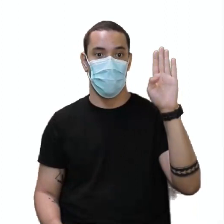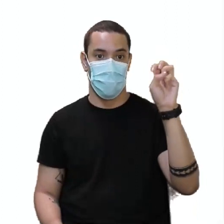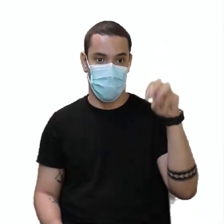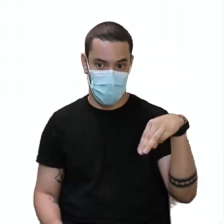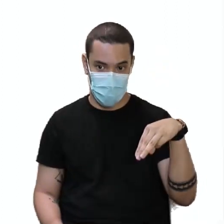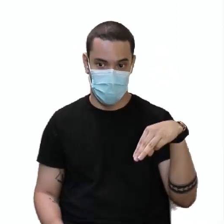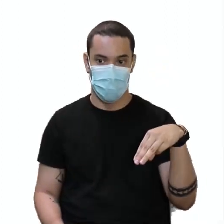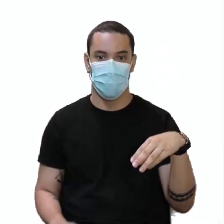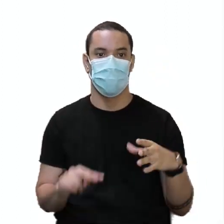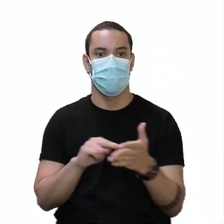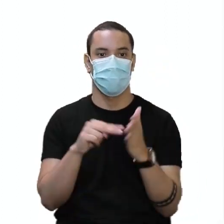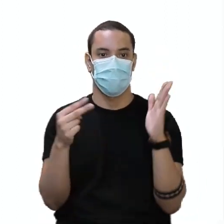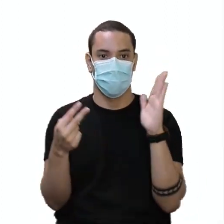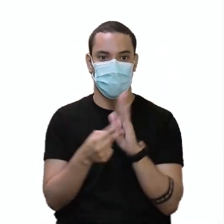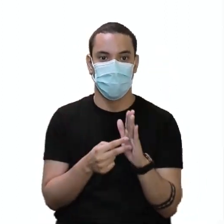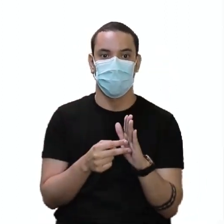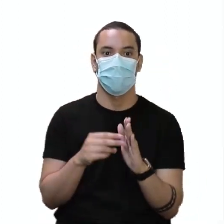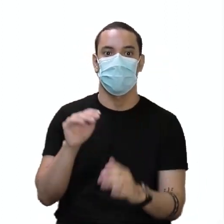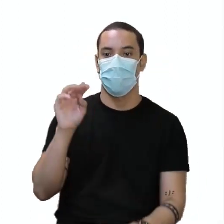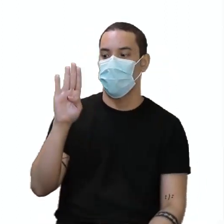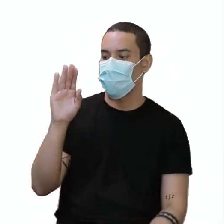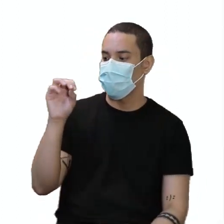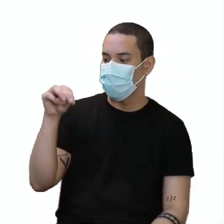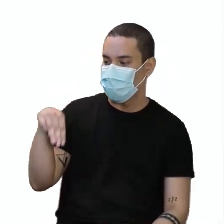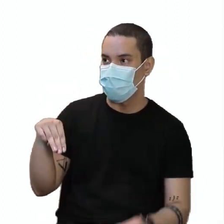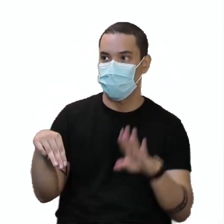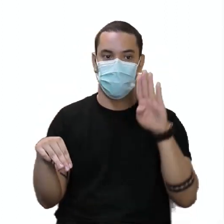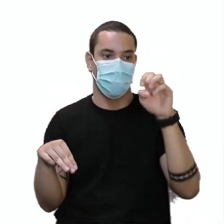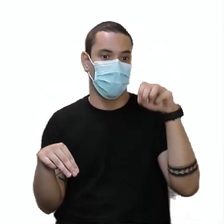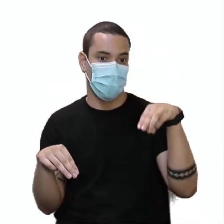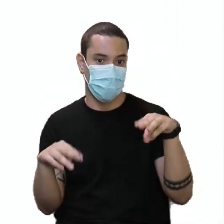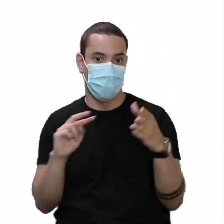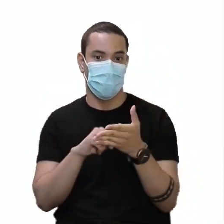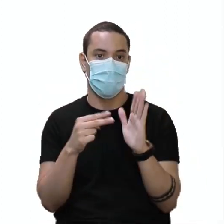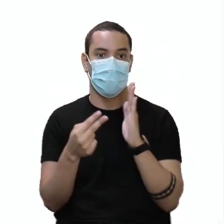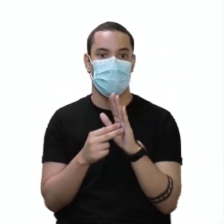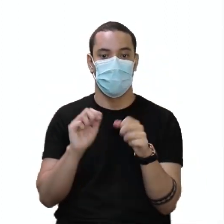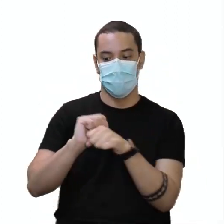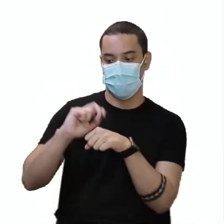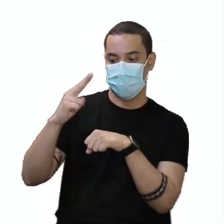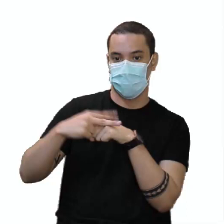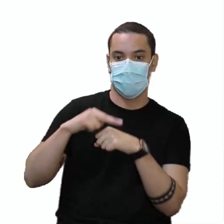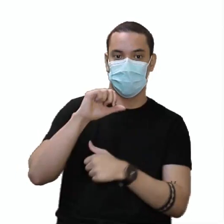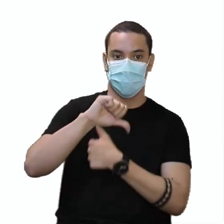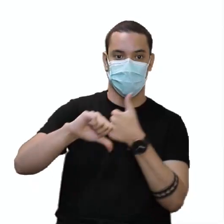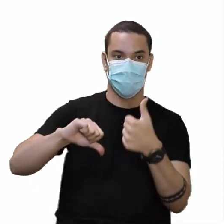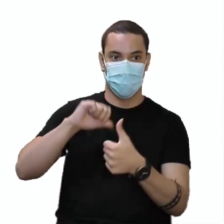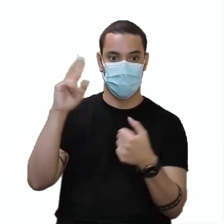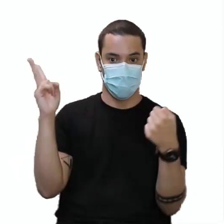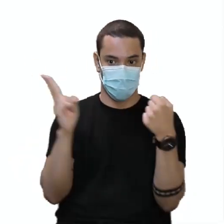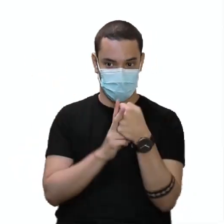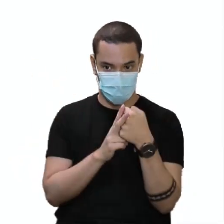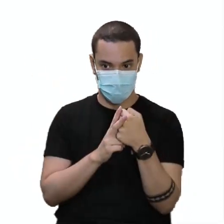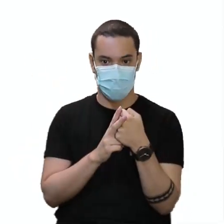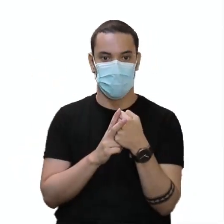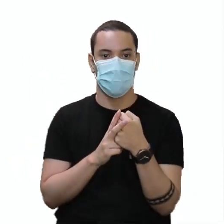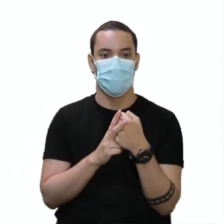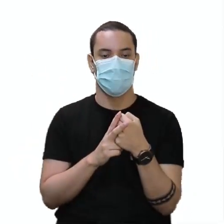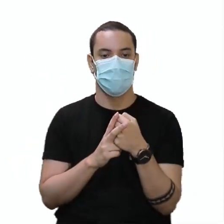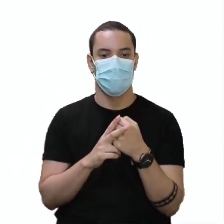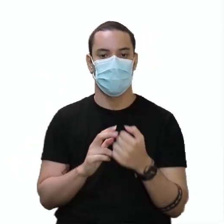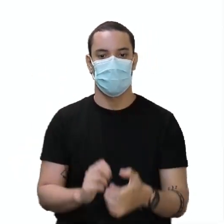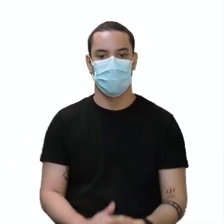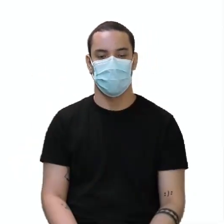relevante, igual ao bem em português, e ele é um advérbio, já vai modificar o verbo. Então, you